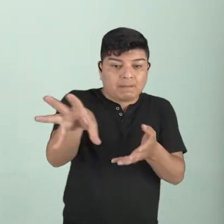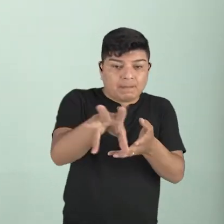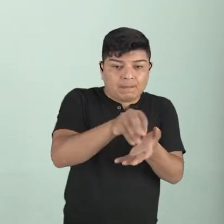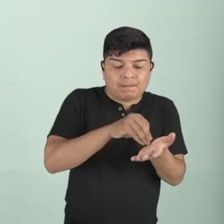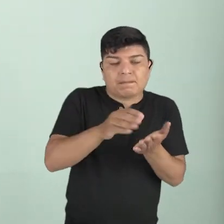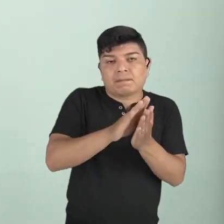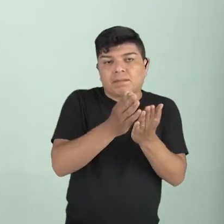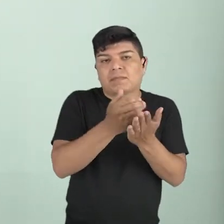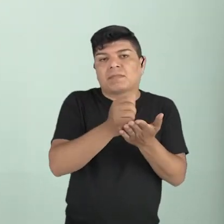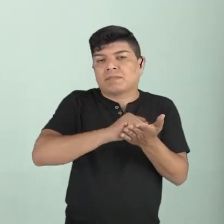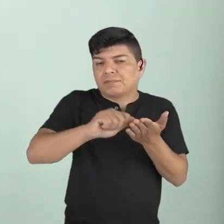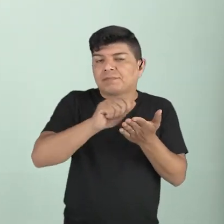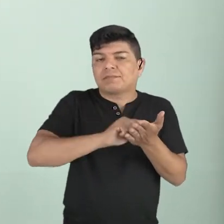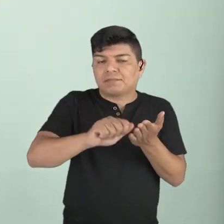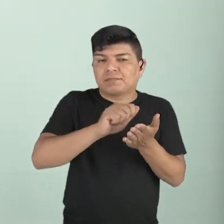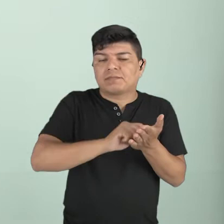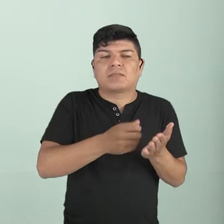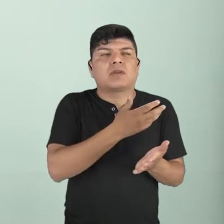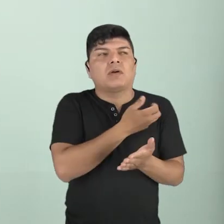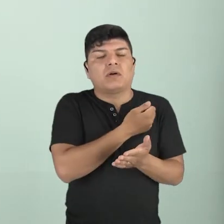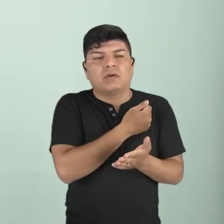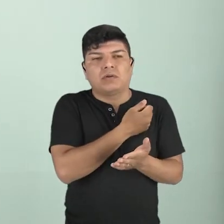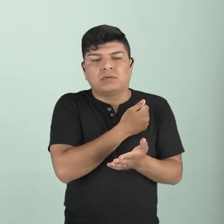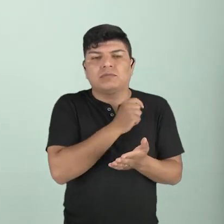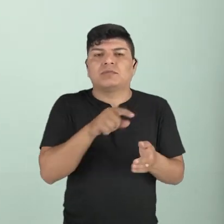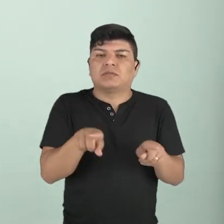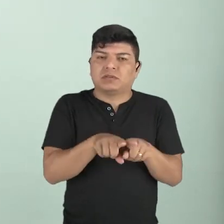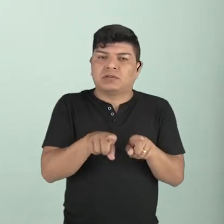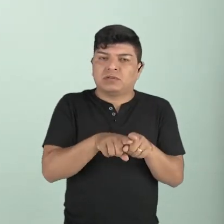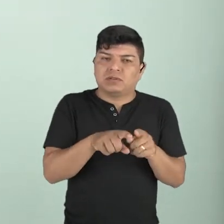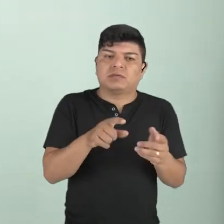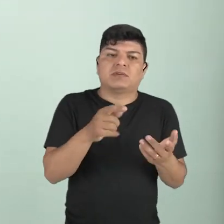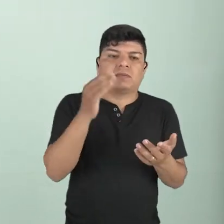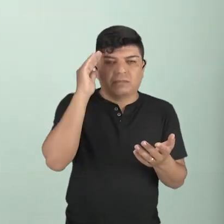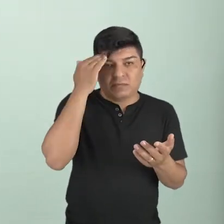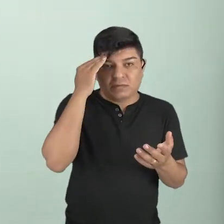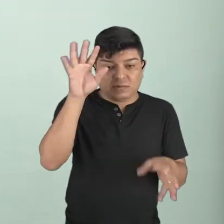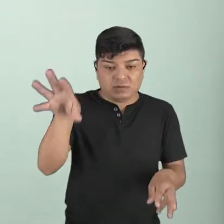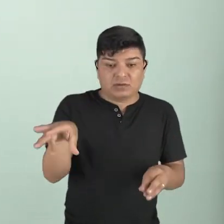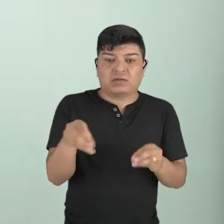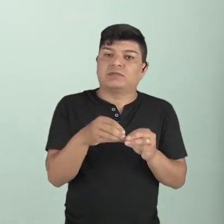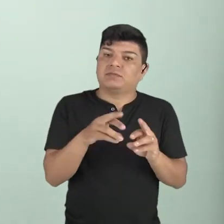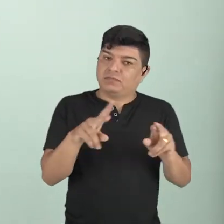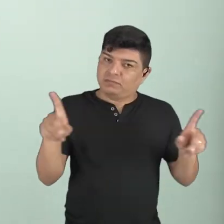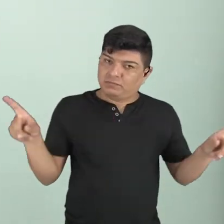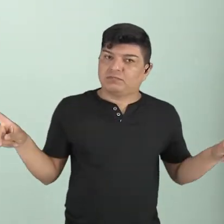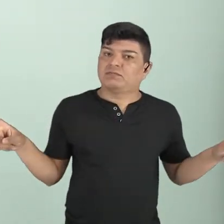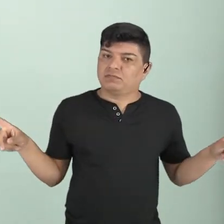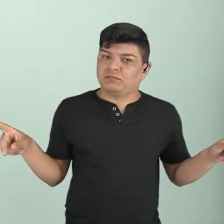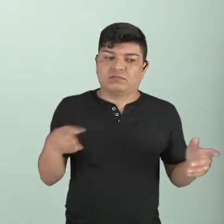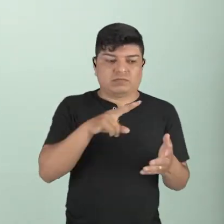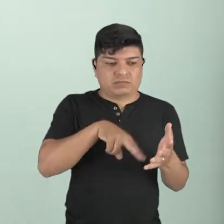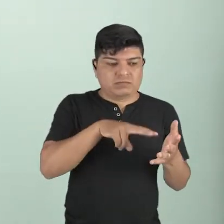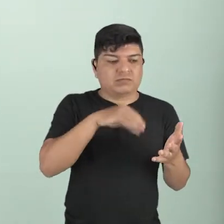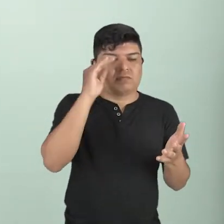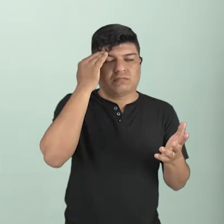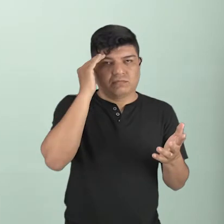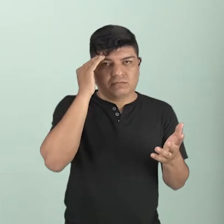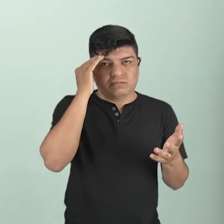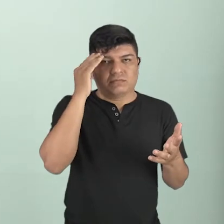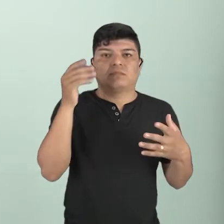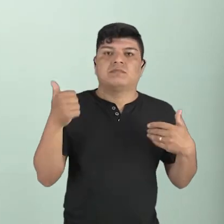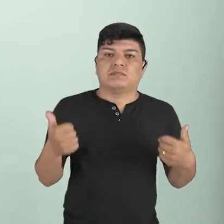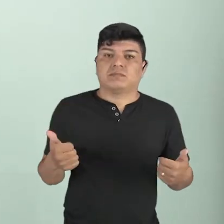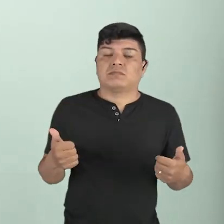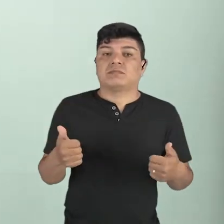aqui, eu vou colocar o número da paginazinha para poder compreender. Resumir é diferente. Resumir você vai ler e vai entender. Então,